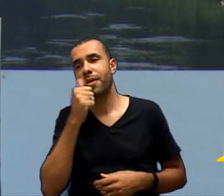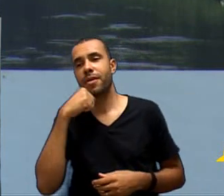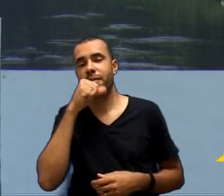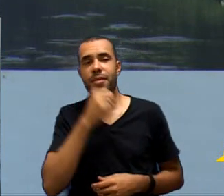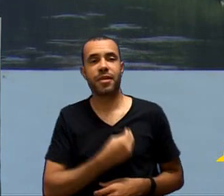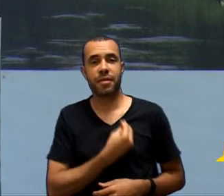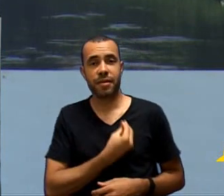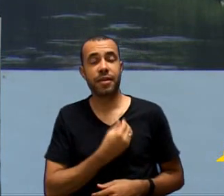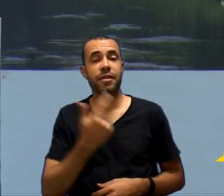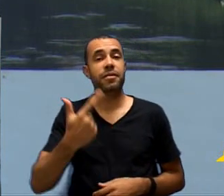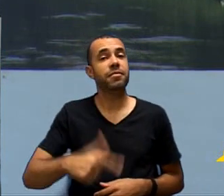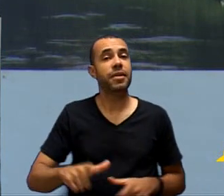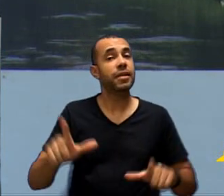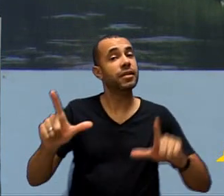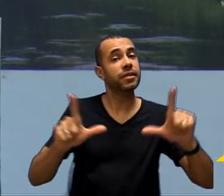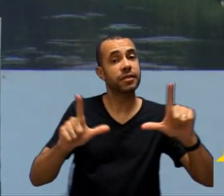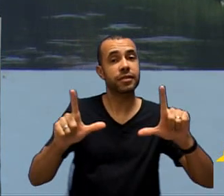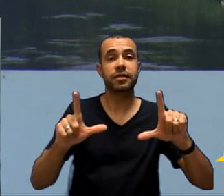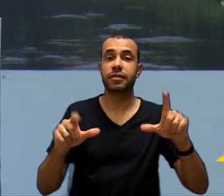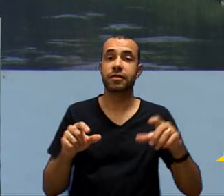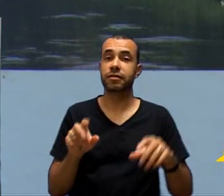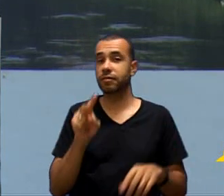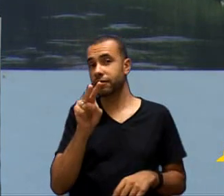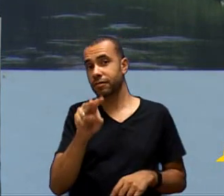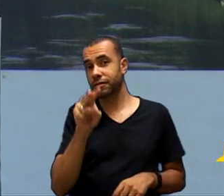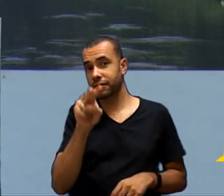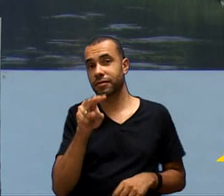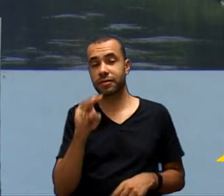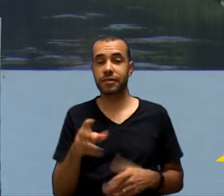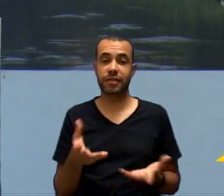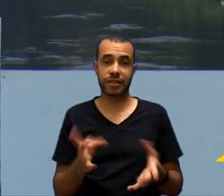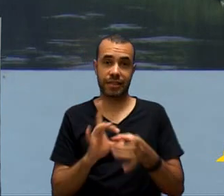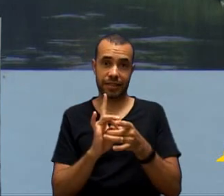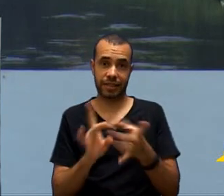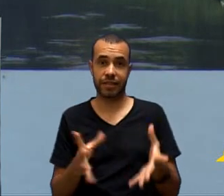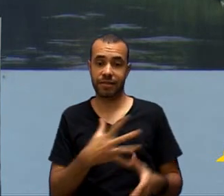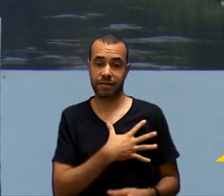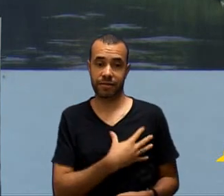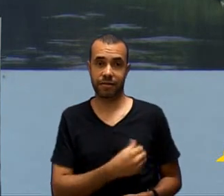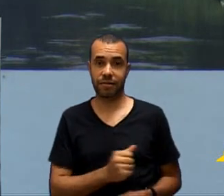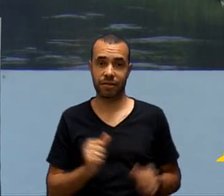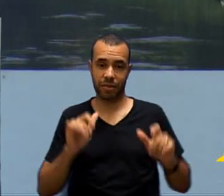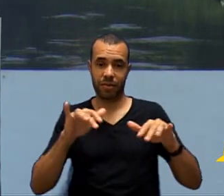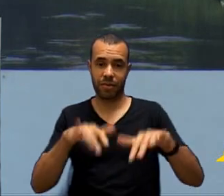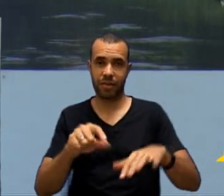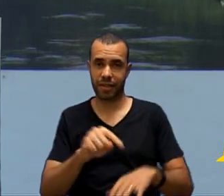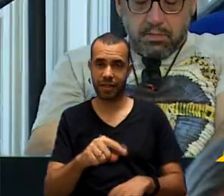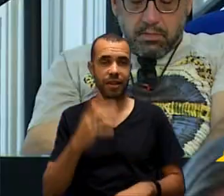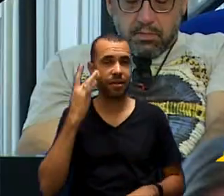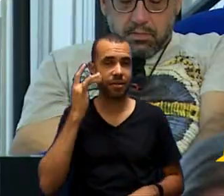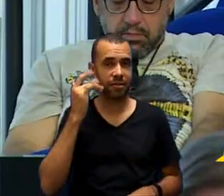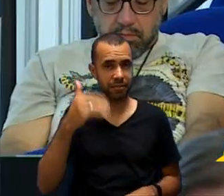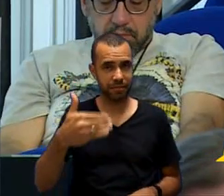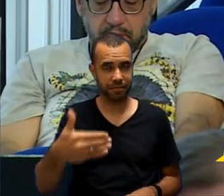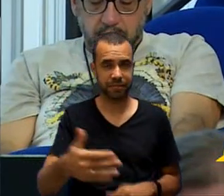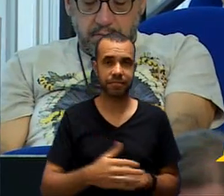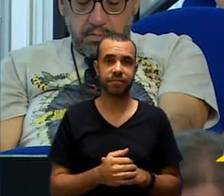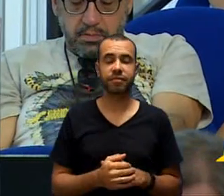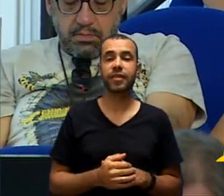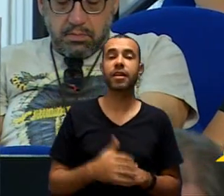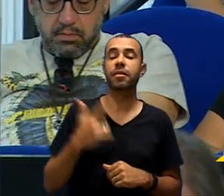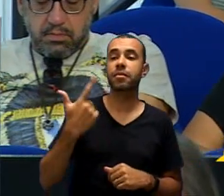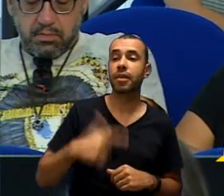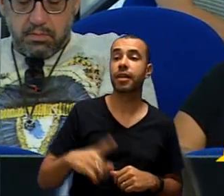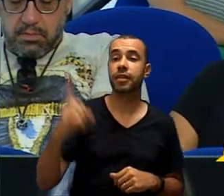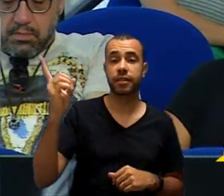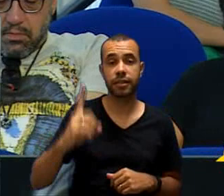nos acompanhando e que permitiram que os seus filhos ficassem aqui conosco nesses dias. Aos diretores e às diretoras das escolas